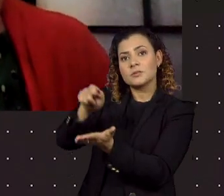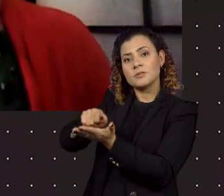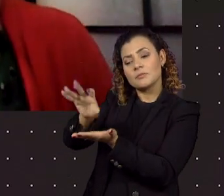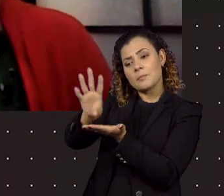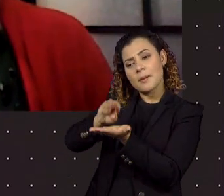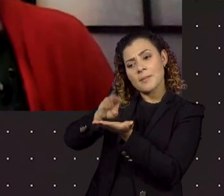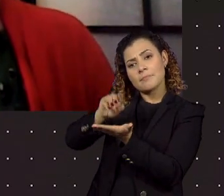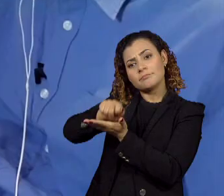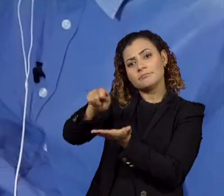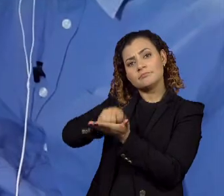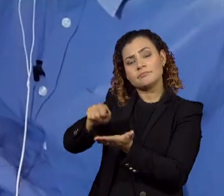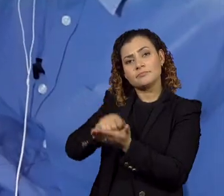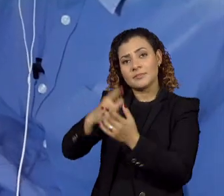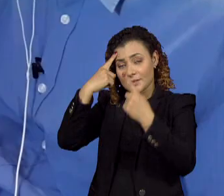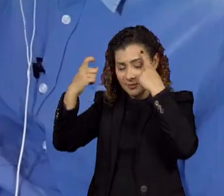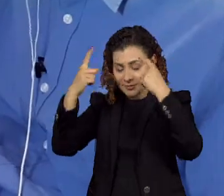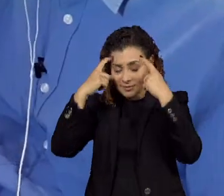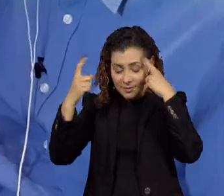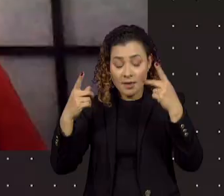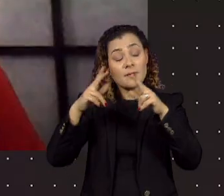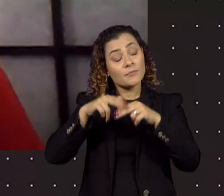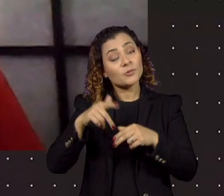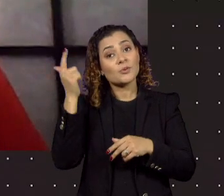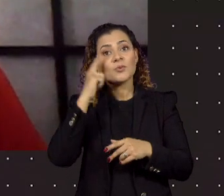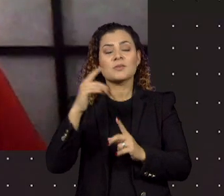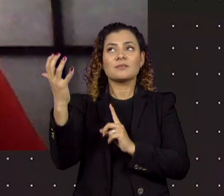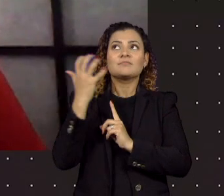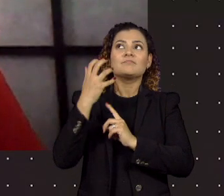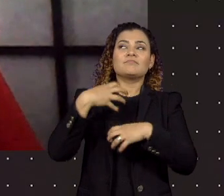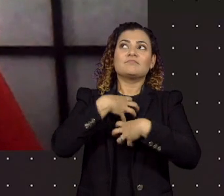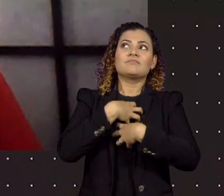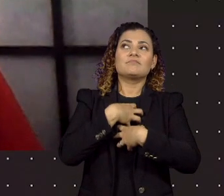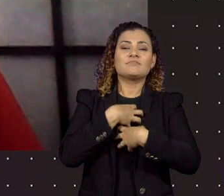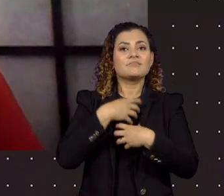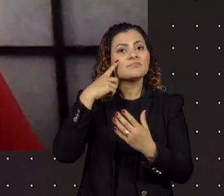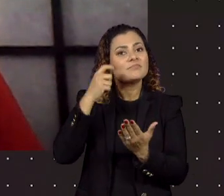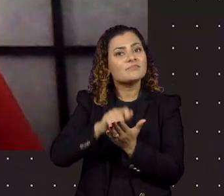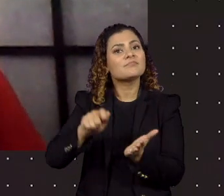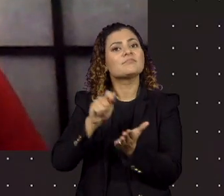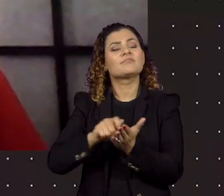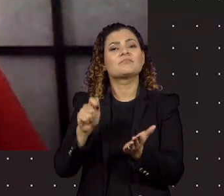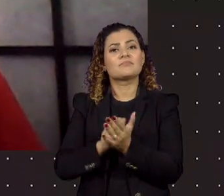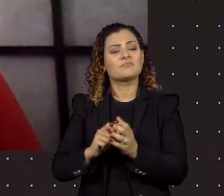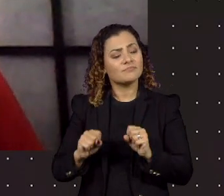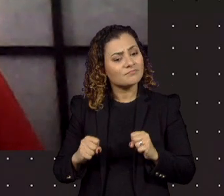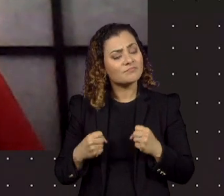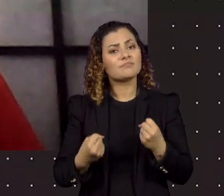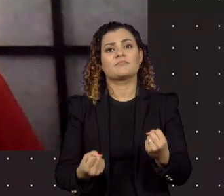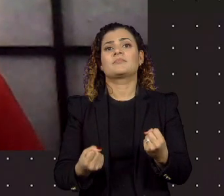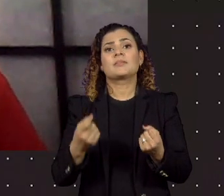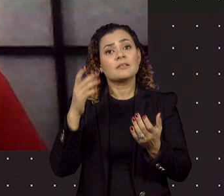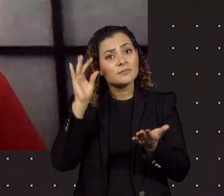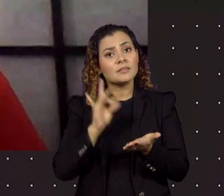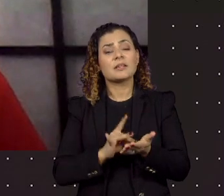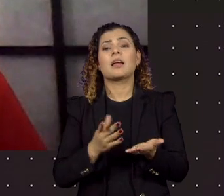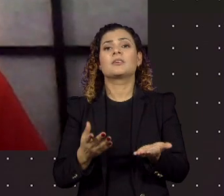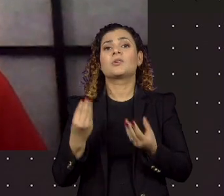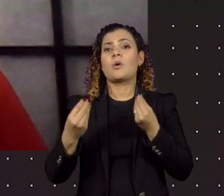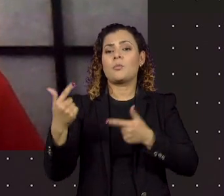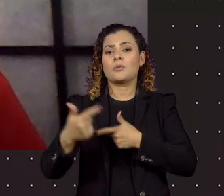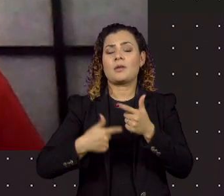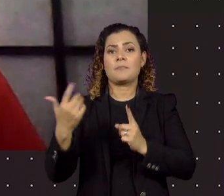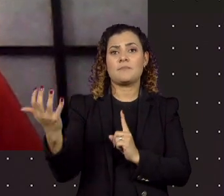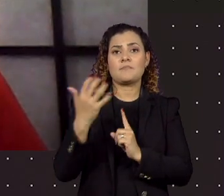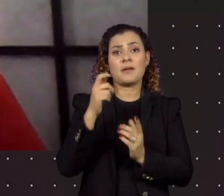que daí vinha, eu acho que a força, a potência do signo no trabalho dele,